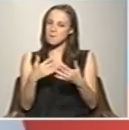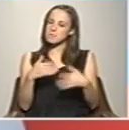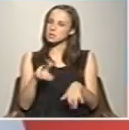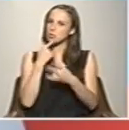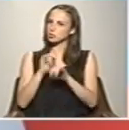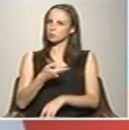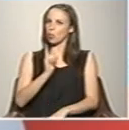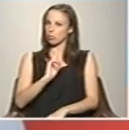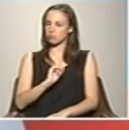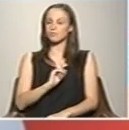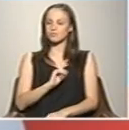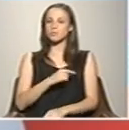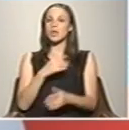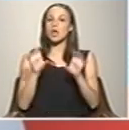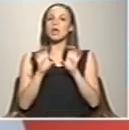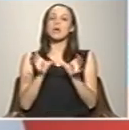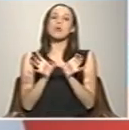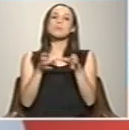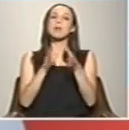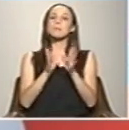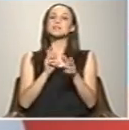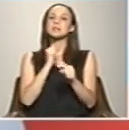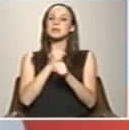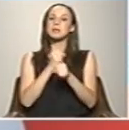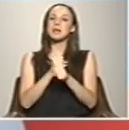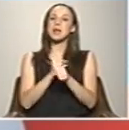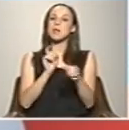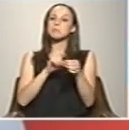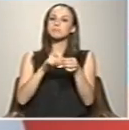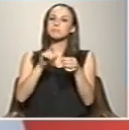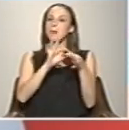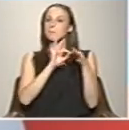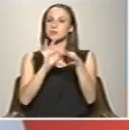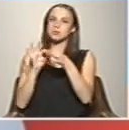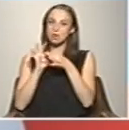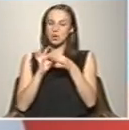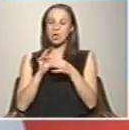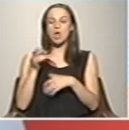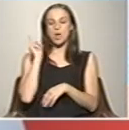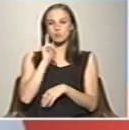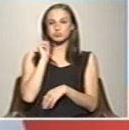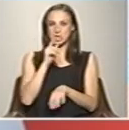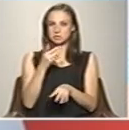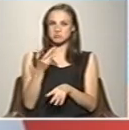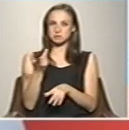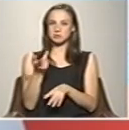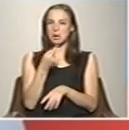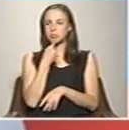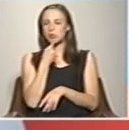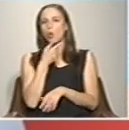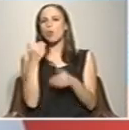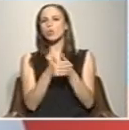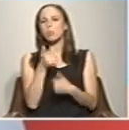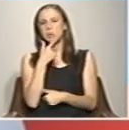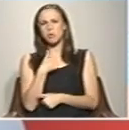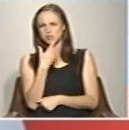comunidade tem que estar preparada para trabalhar neste sentido e temos que trabalhar em parceria. É importante chegarmos até ao idoso e que ele perceba, acima de tudo, que não está sozinho, que